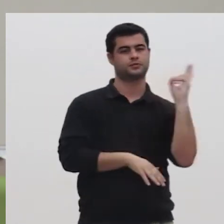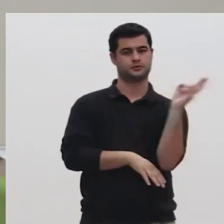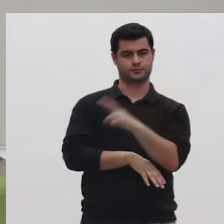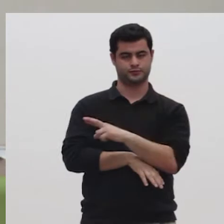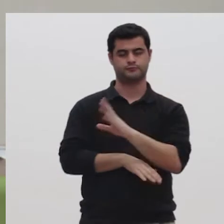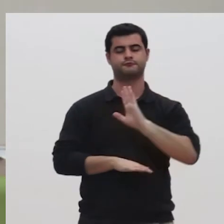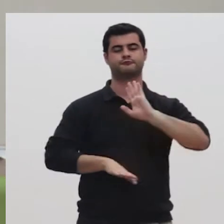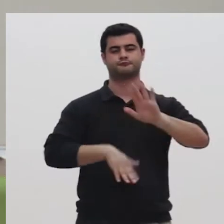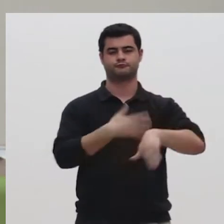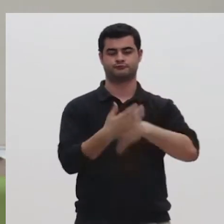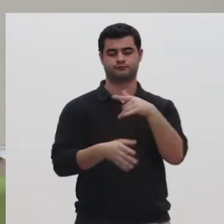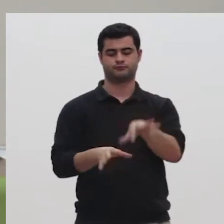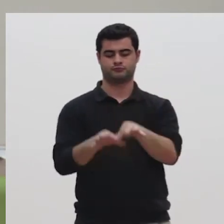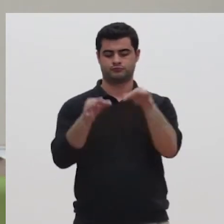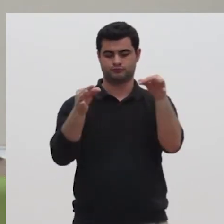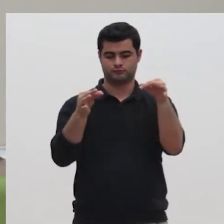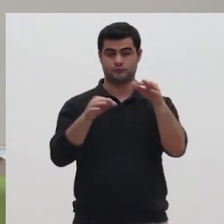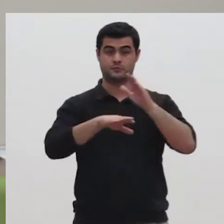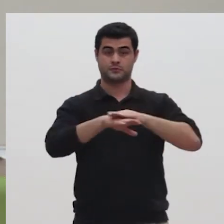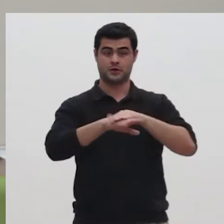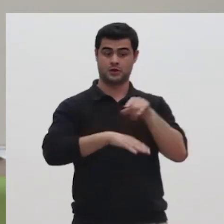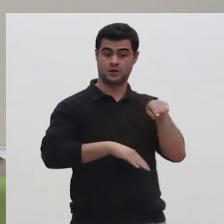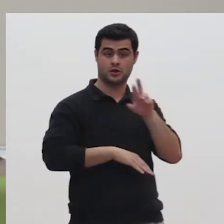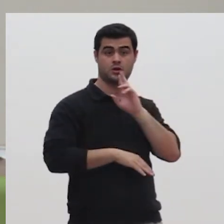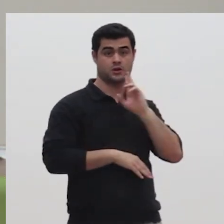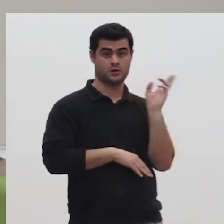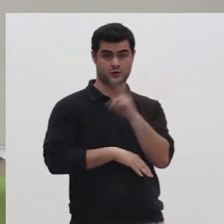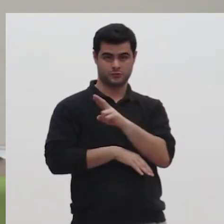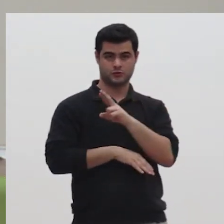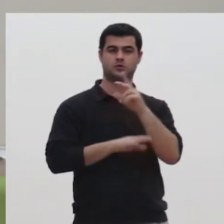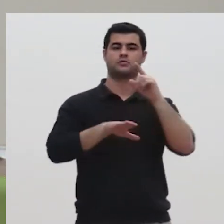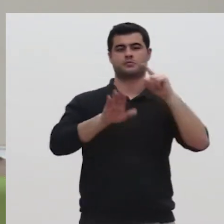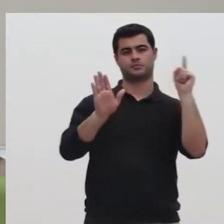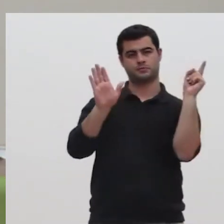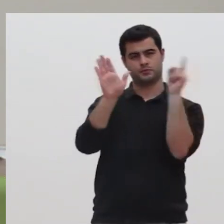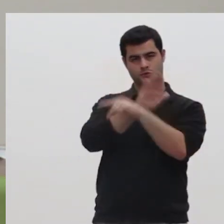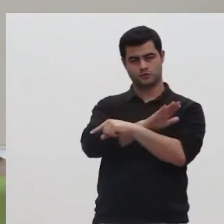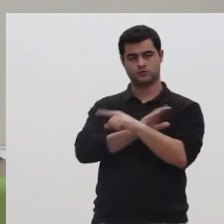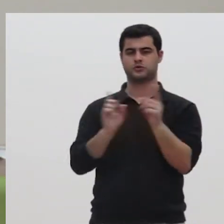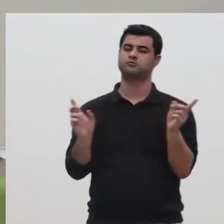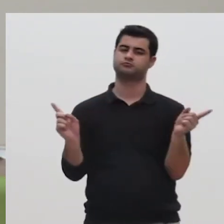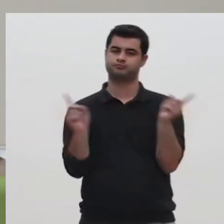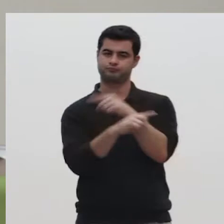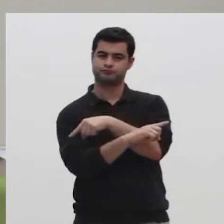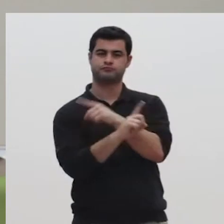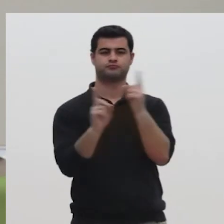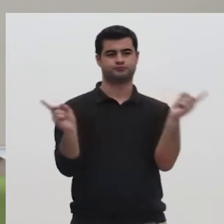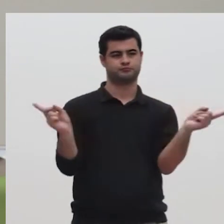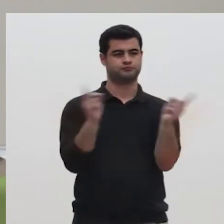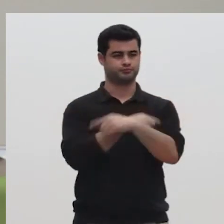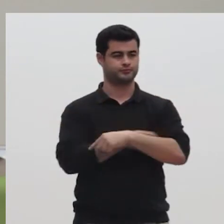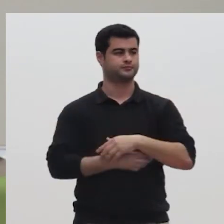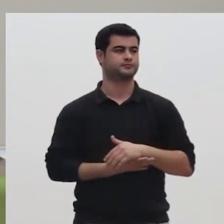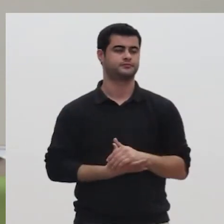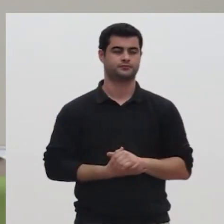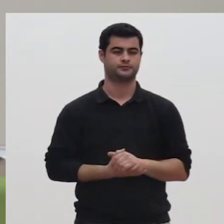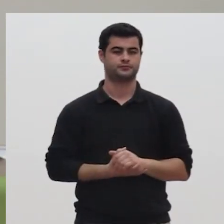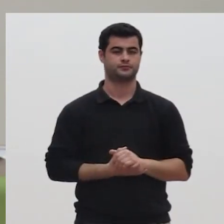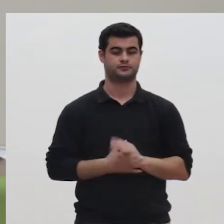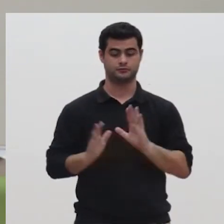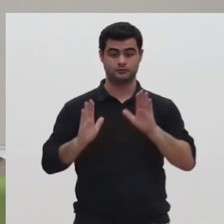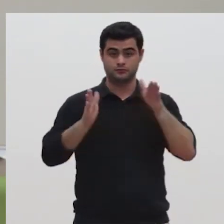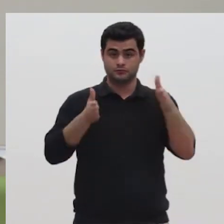novo tema e a chapa que respondeu anteriormente fará a pergunta e assim sucessivamente. Neste bloco,